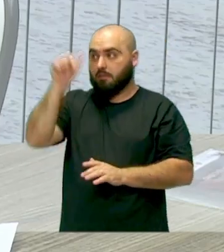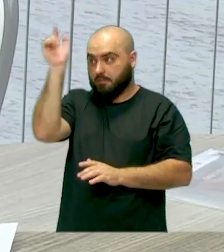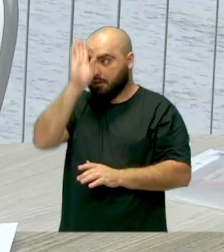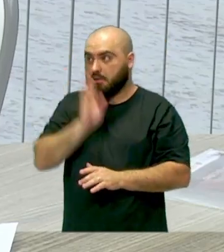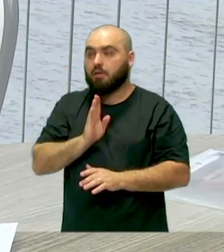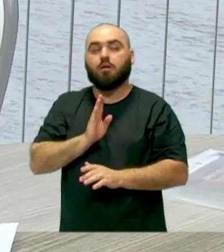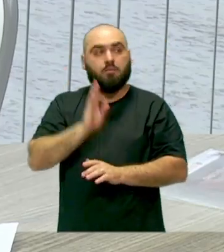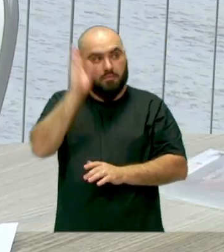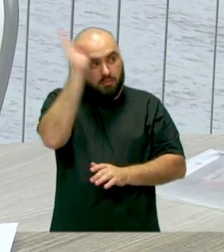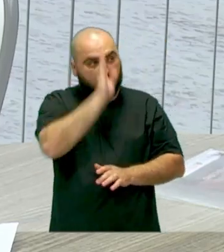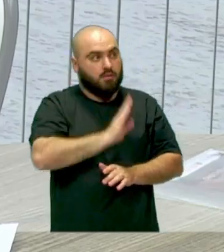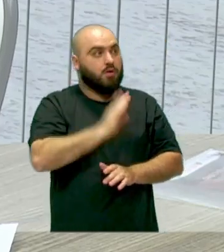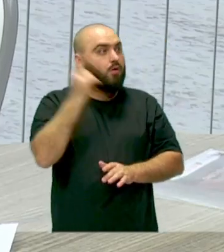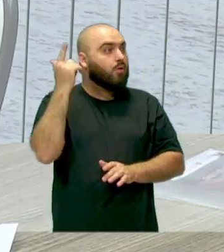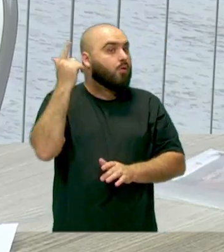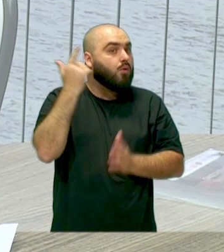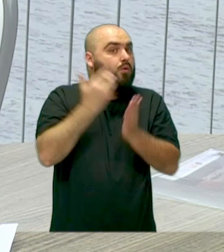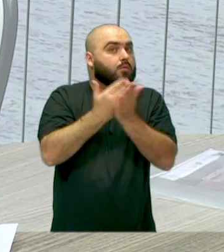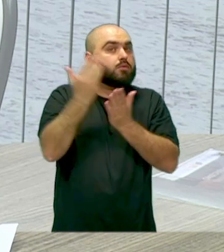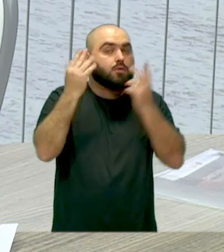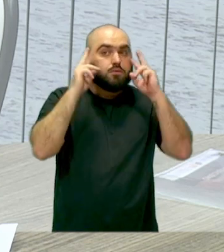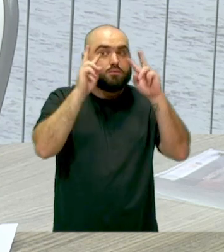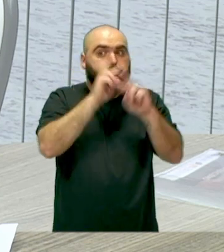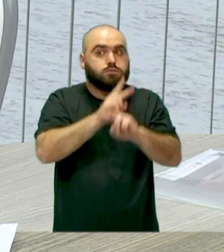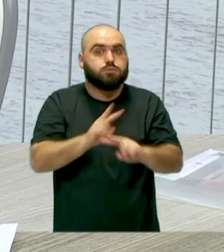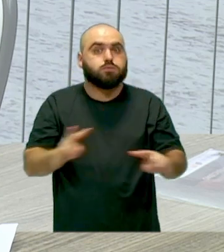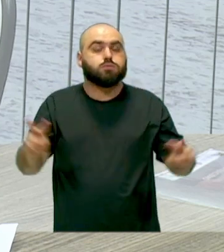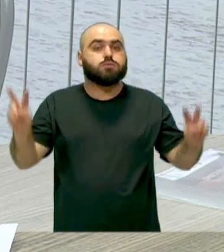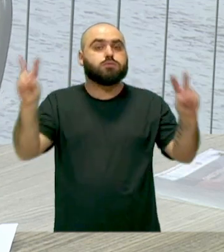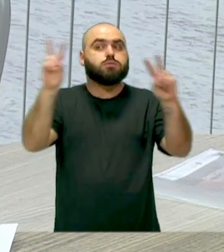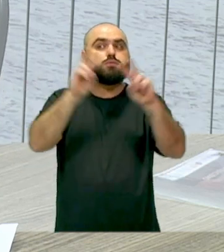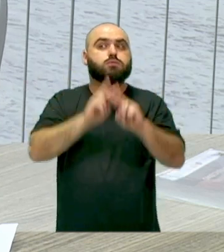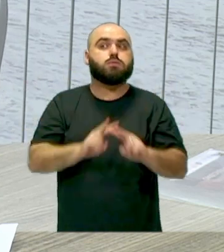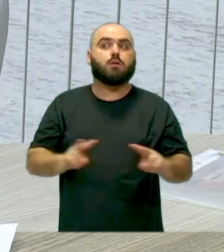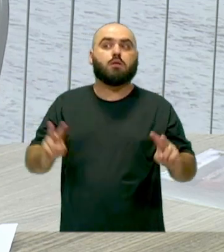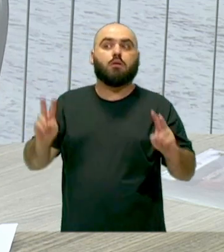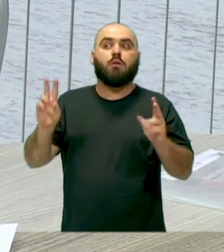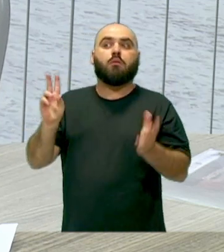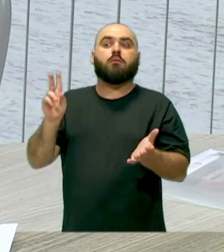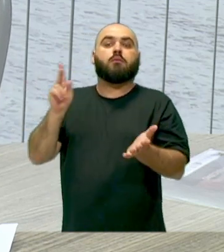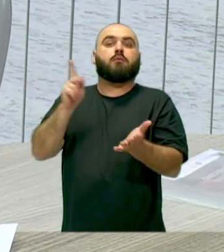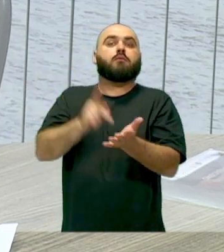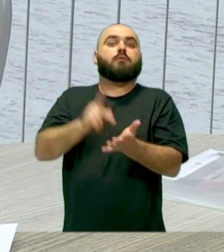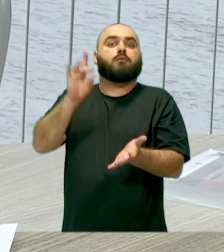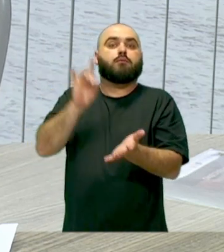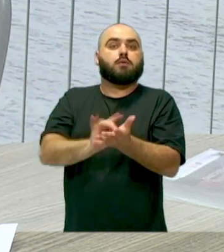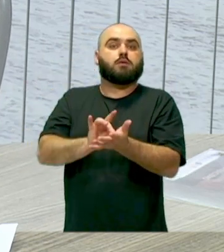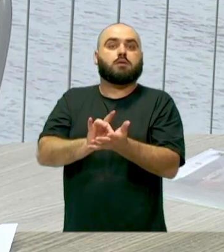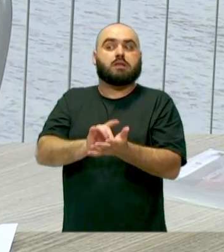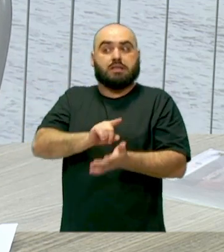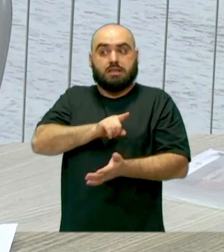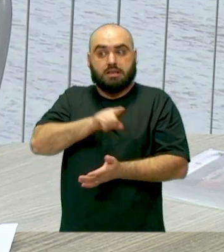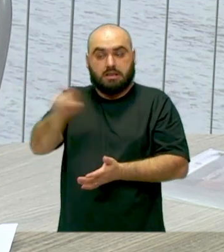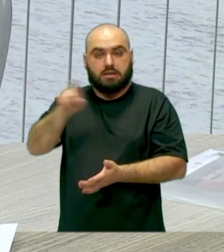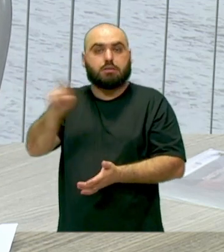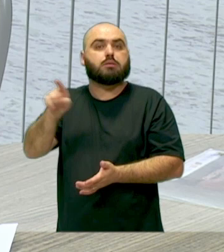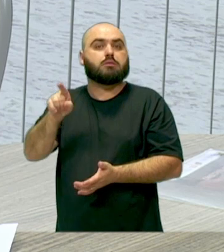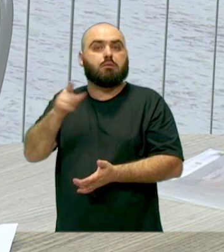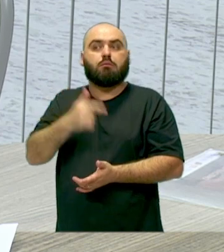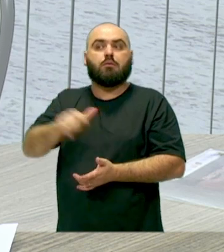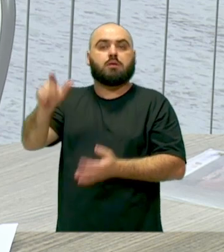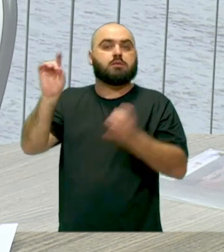começou a dar essa visibilidade institucional, né? Isso foi muito rico, isso foi muito